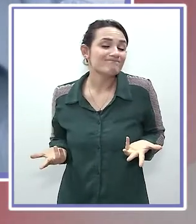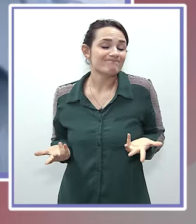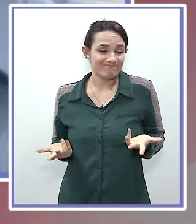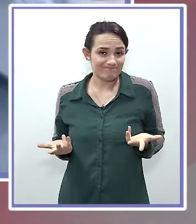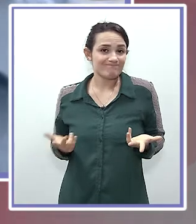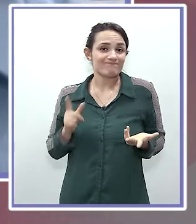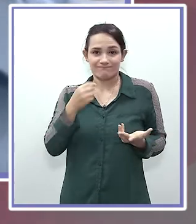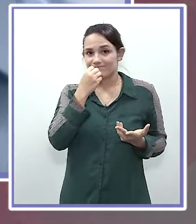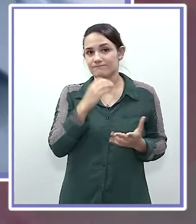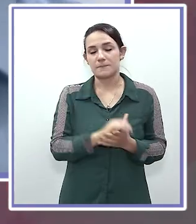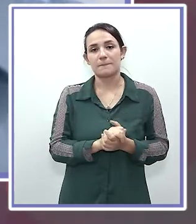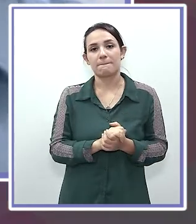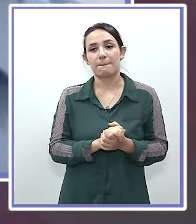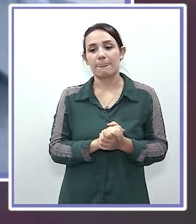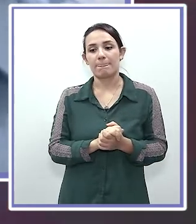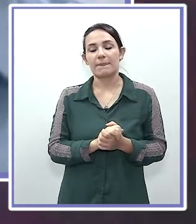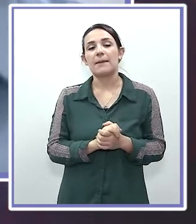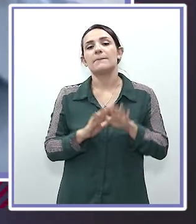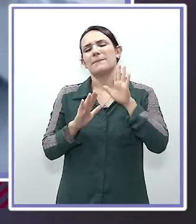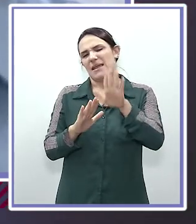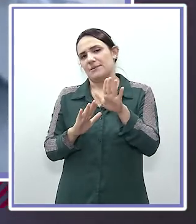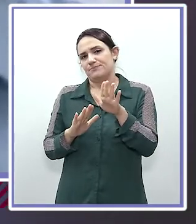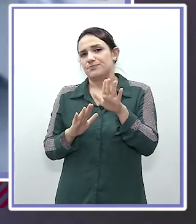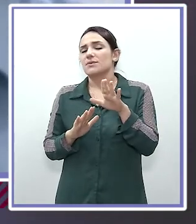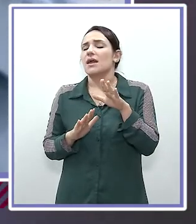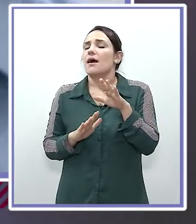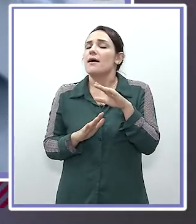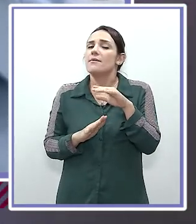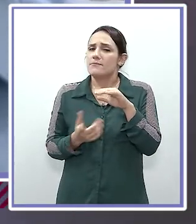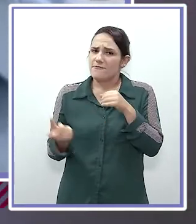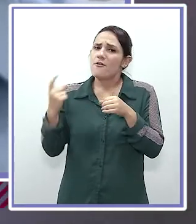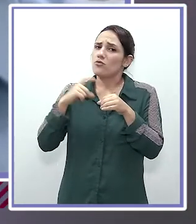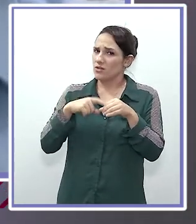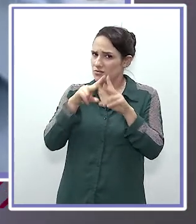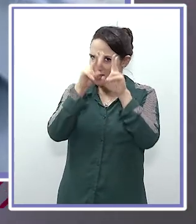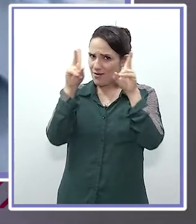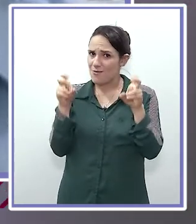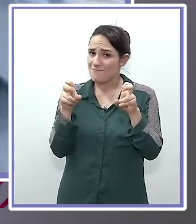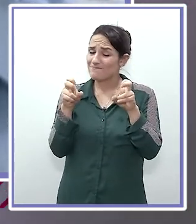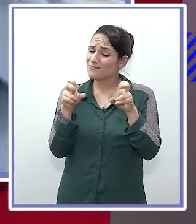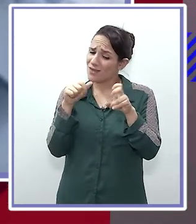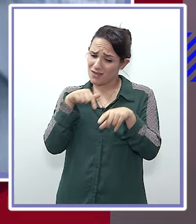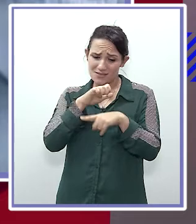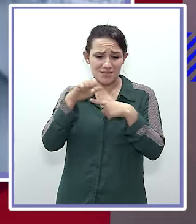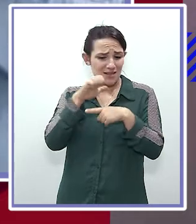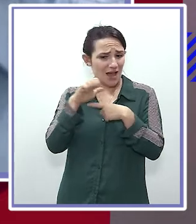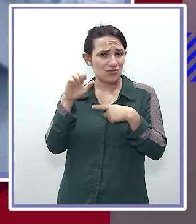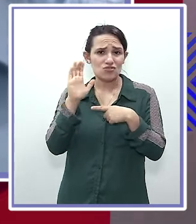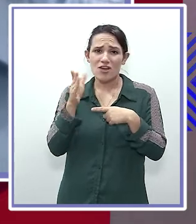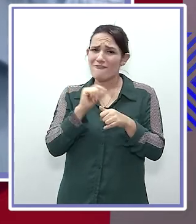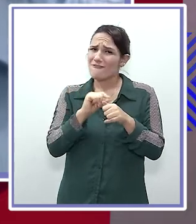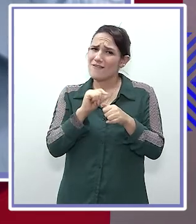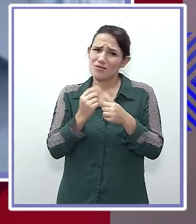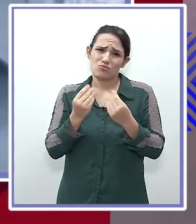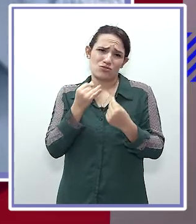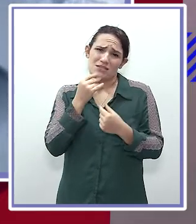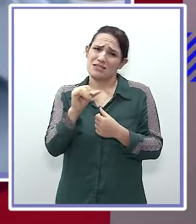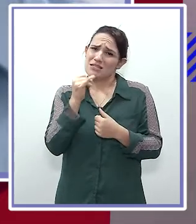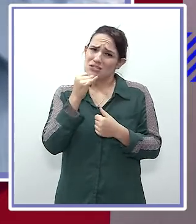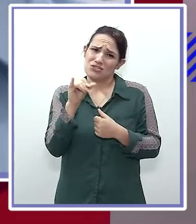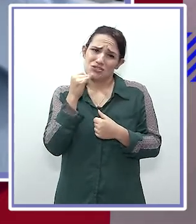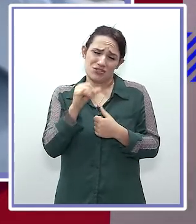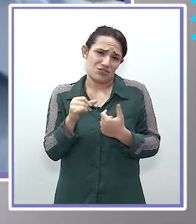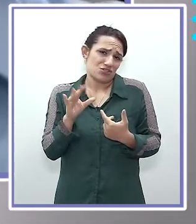de eletricidade, a garantia do nosso estado, nós já geramos mais do que a gente consome. Então, mas é